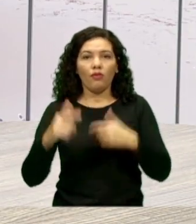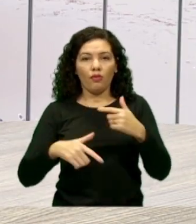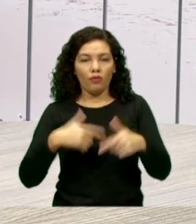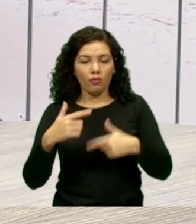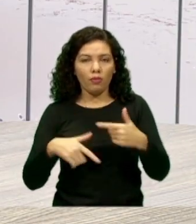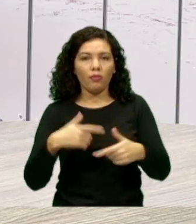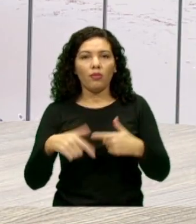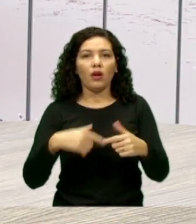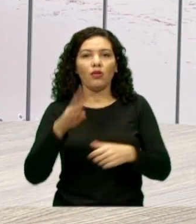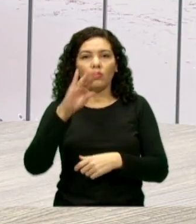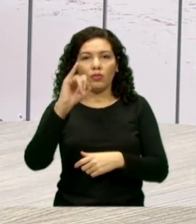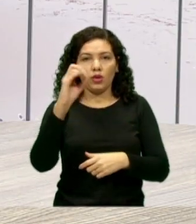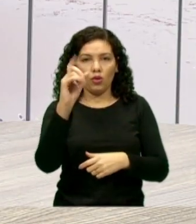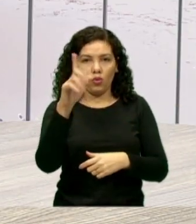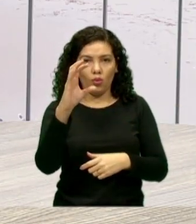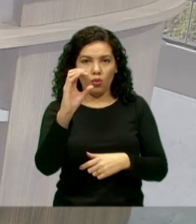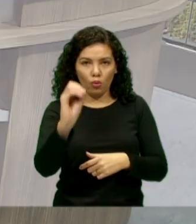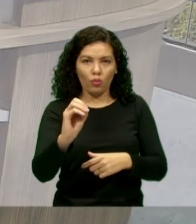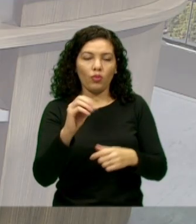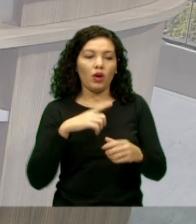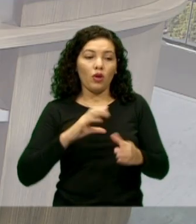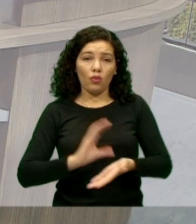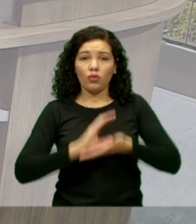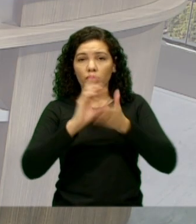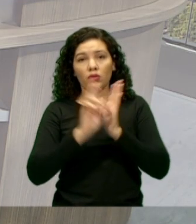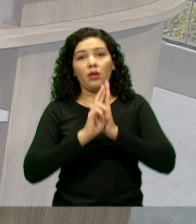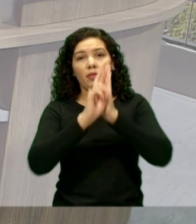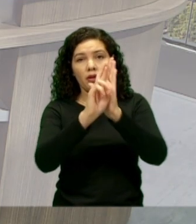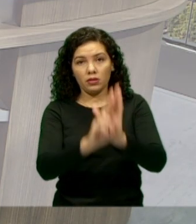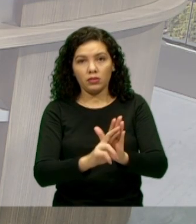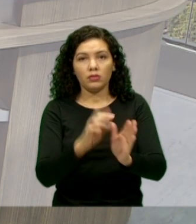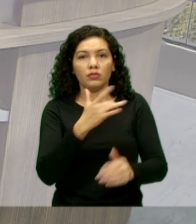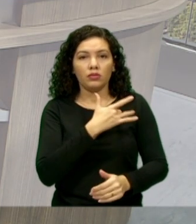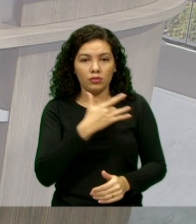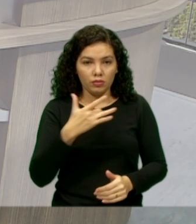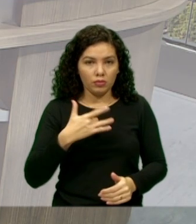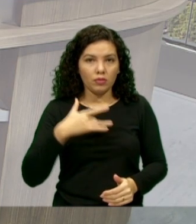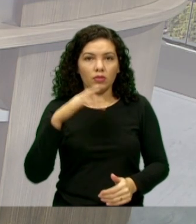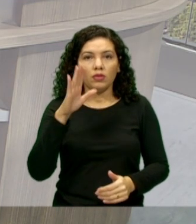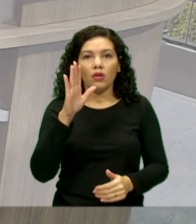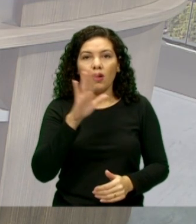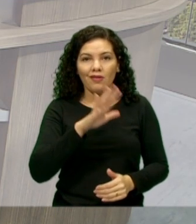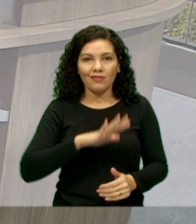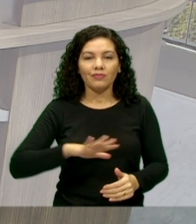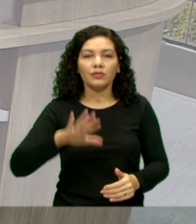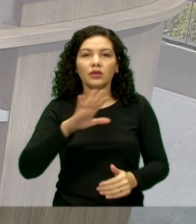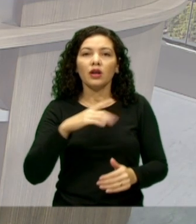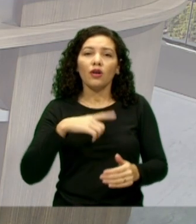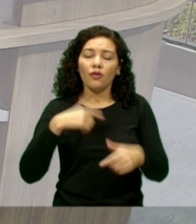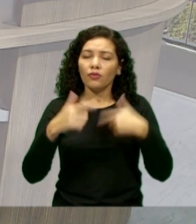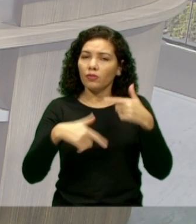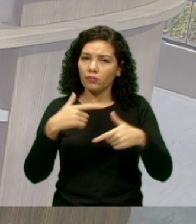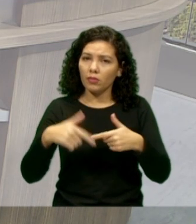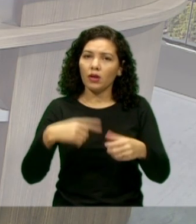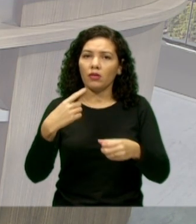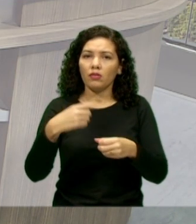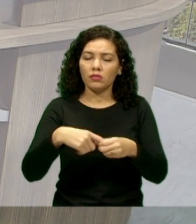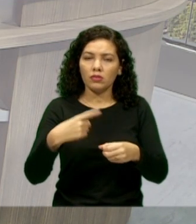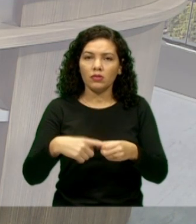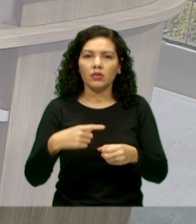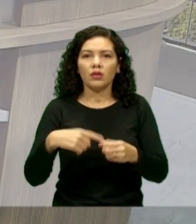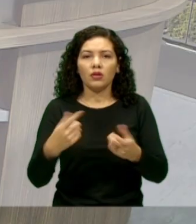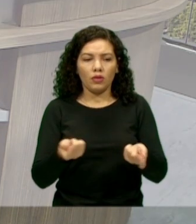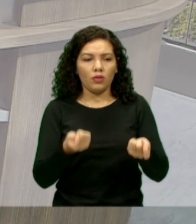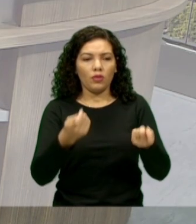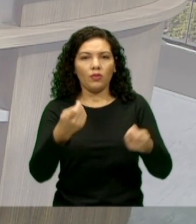da Secretaria de Saúde, estou no Conselho representando o Conselho Regional de Biologia, eu sou funcionário na cidade, eu recebo o meu salário do